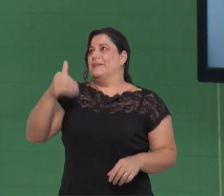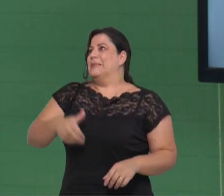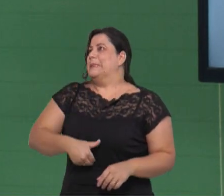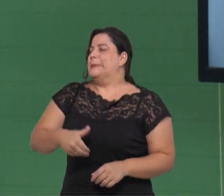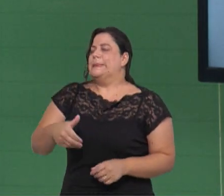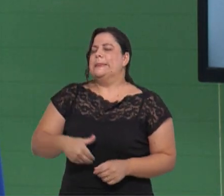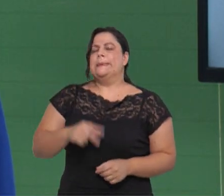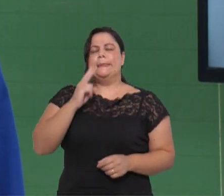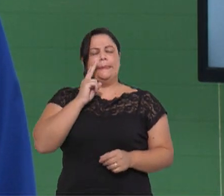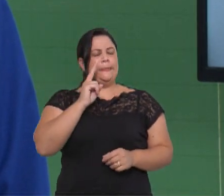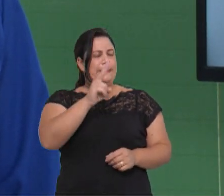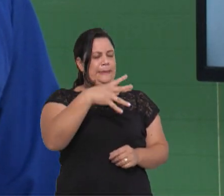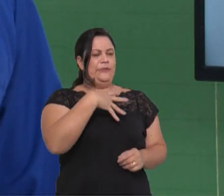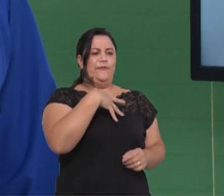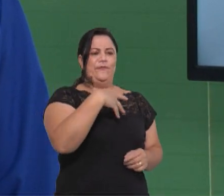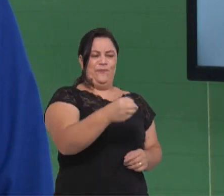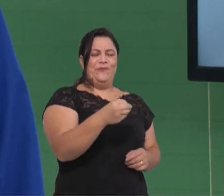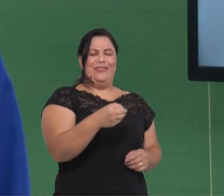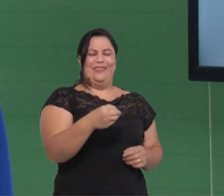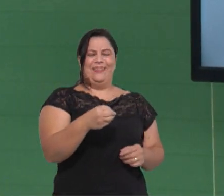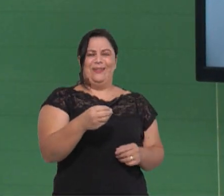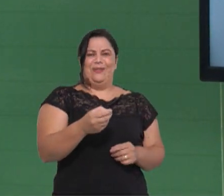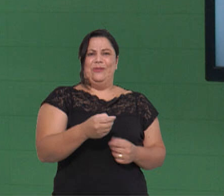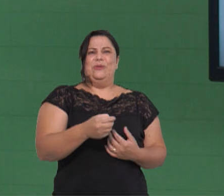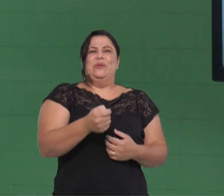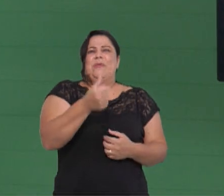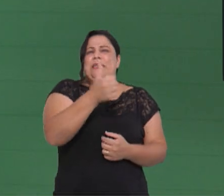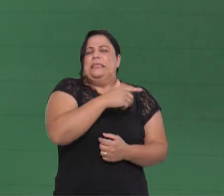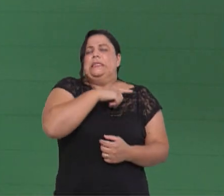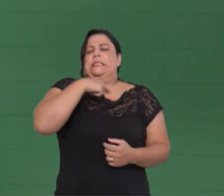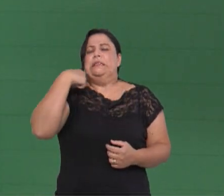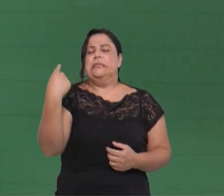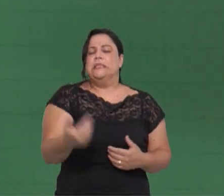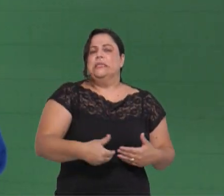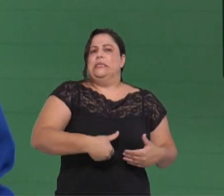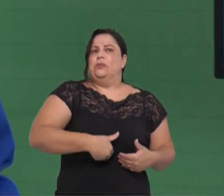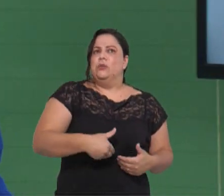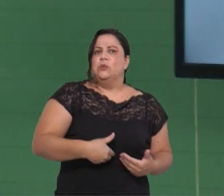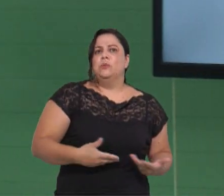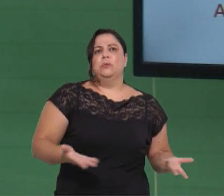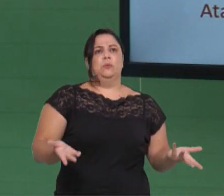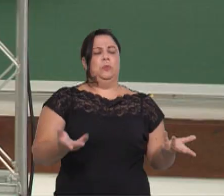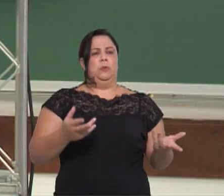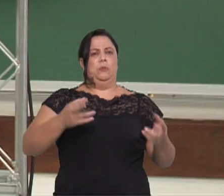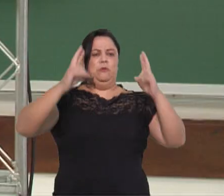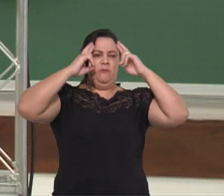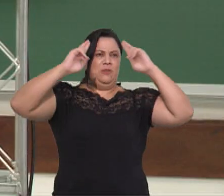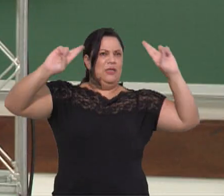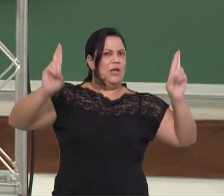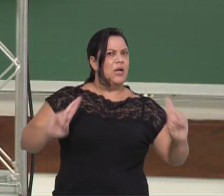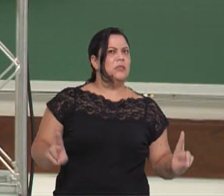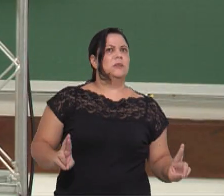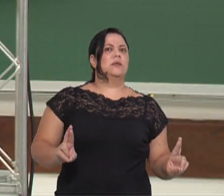vão radicalizar no processo revolucionário. Não chamaria de revolução.